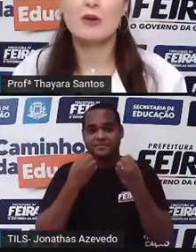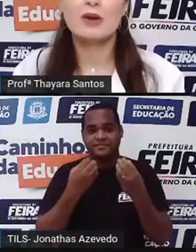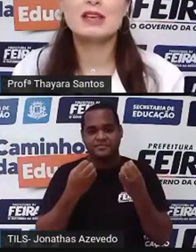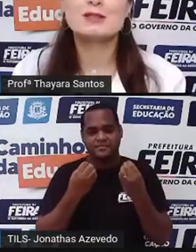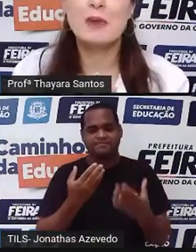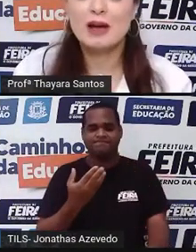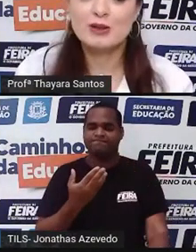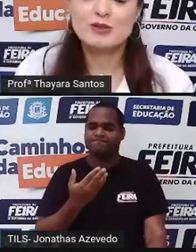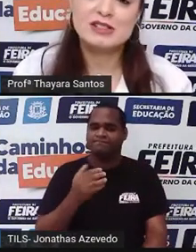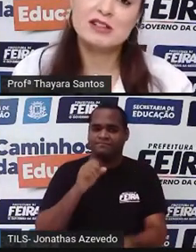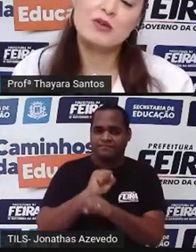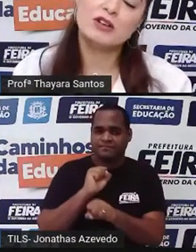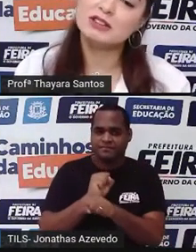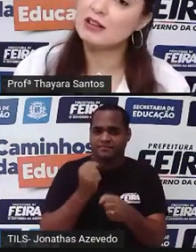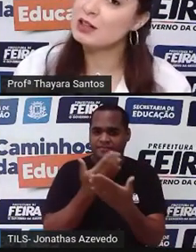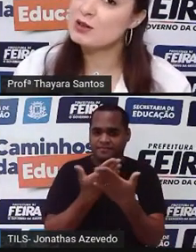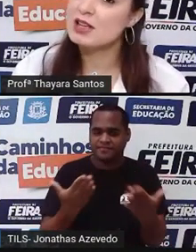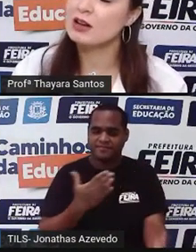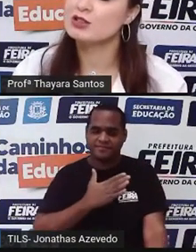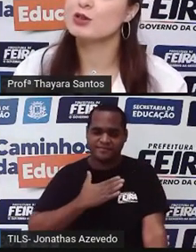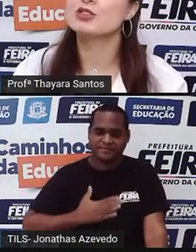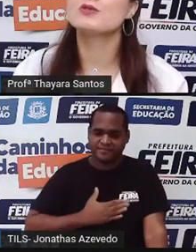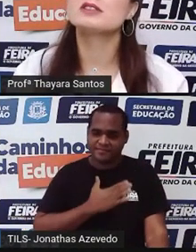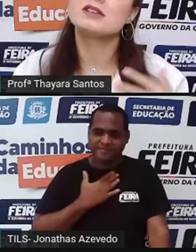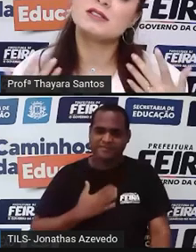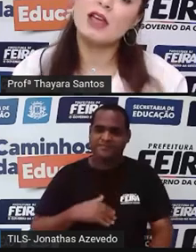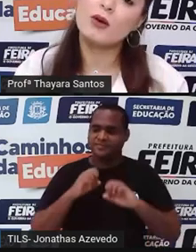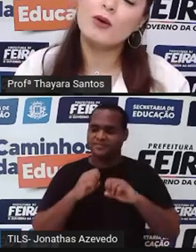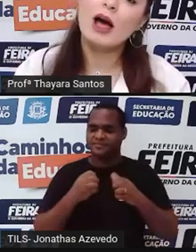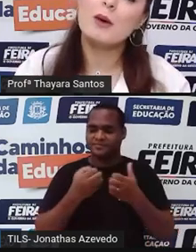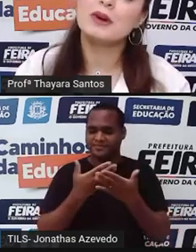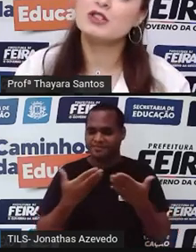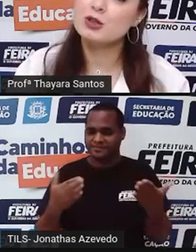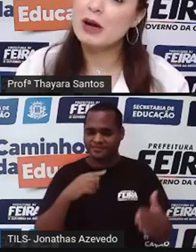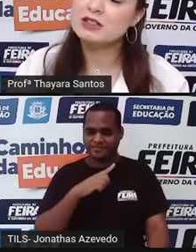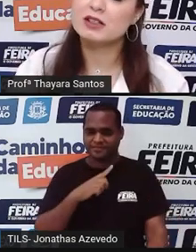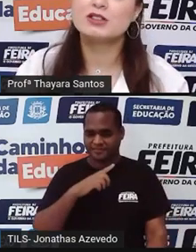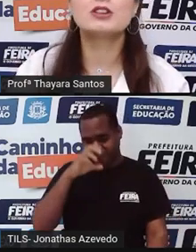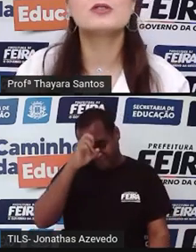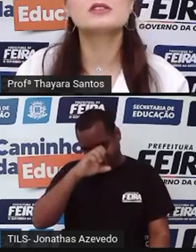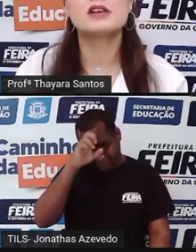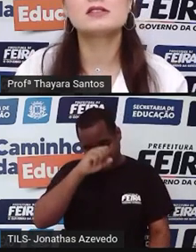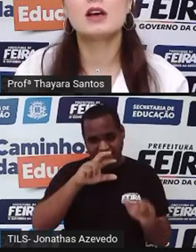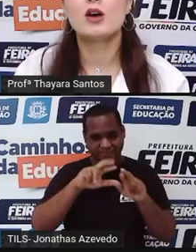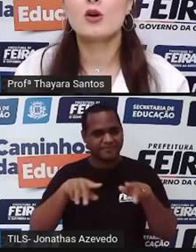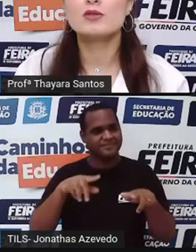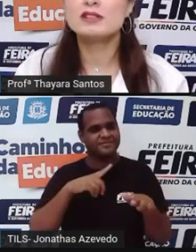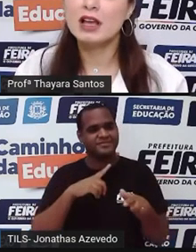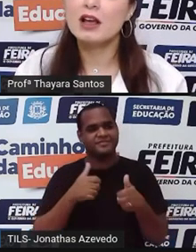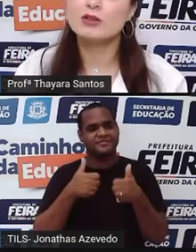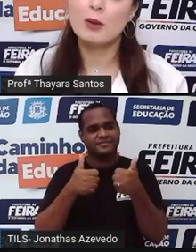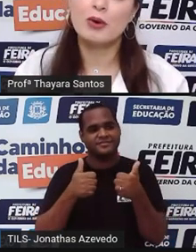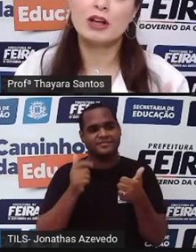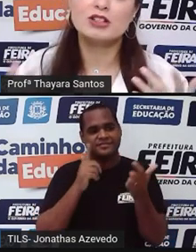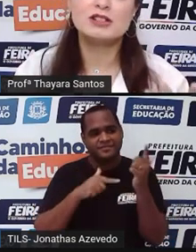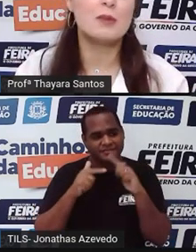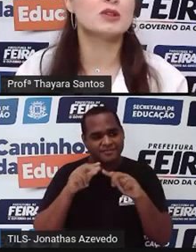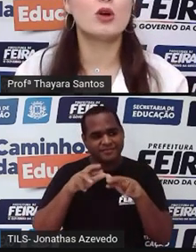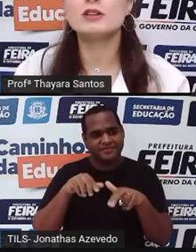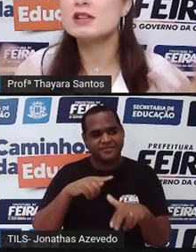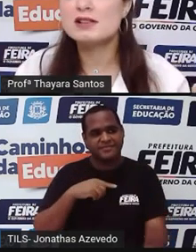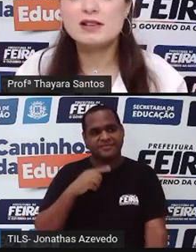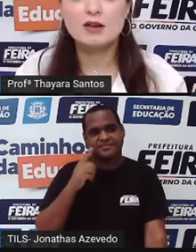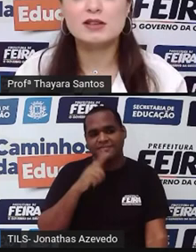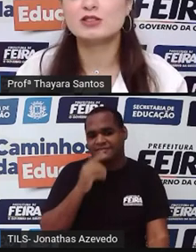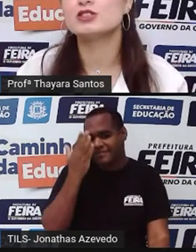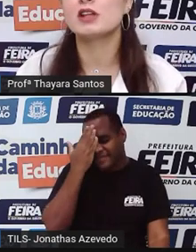eu espero que vocês tenham gostado da nossa aula de hoje que vocês tenham aprendido bastante que vocês consigam né porque a gente